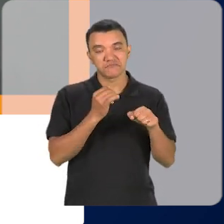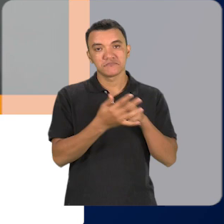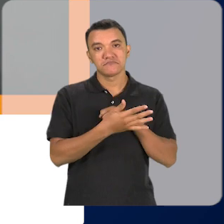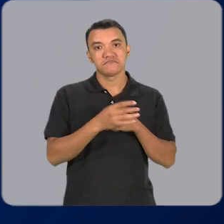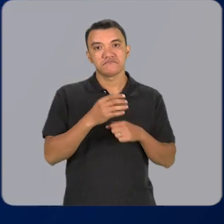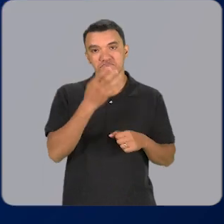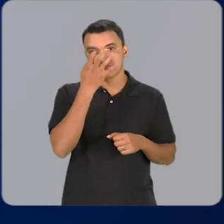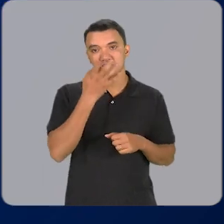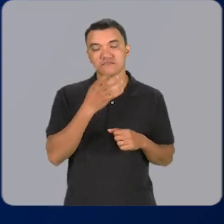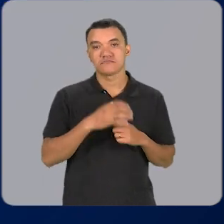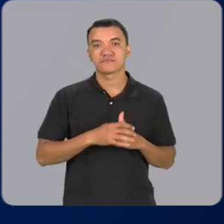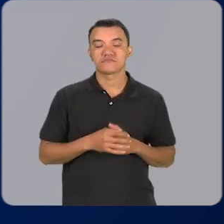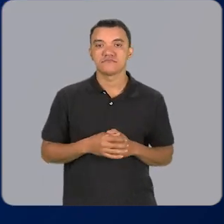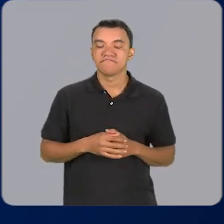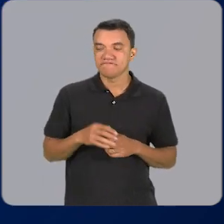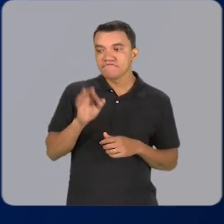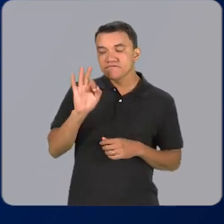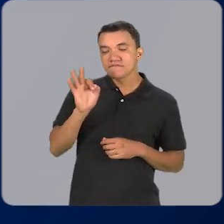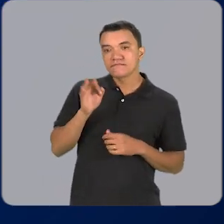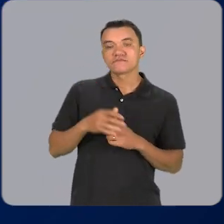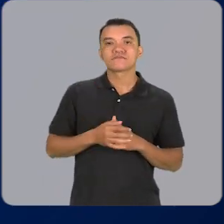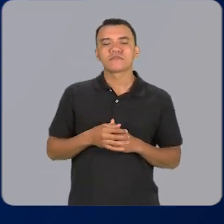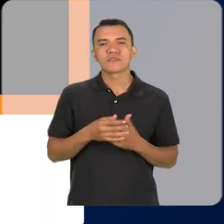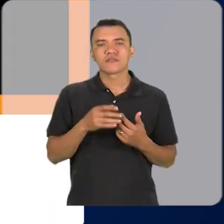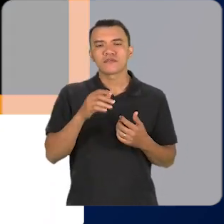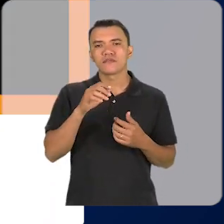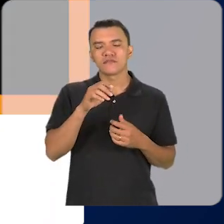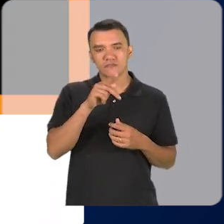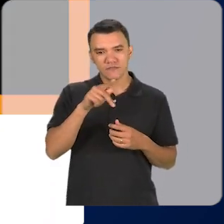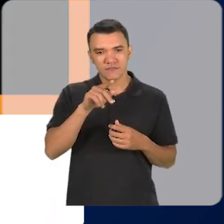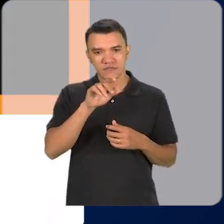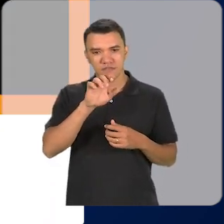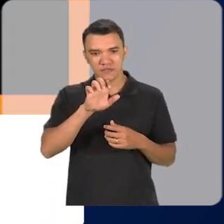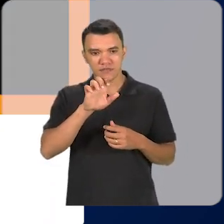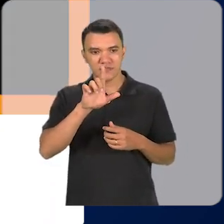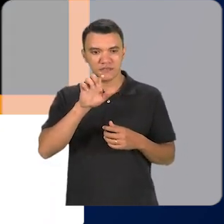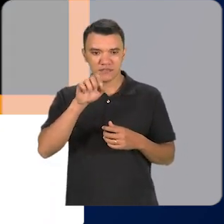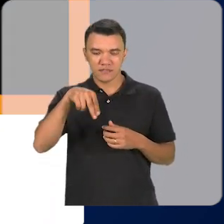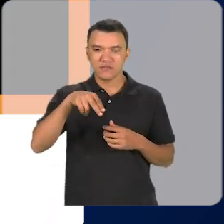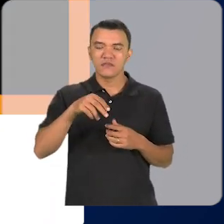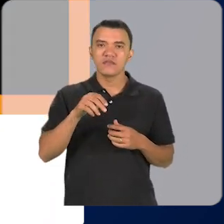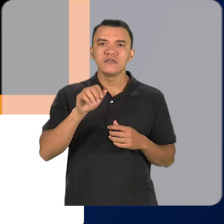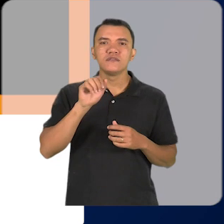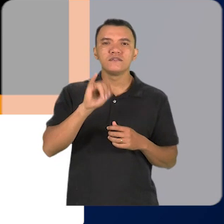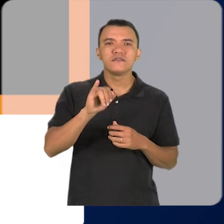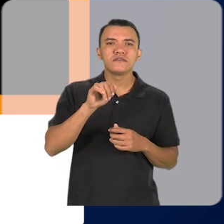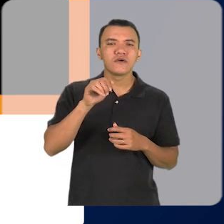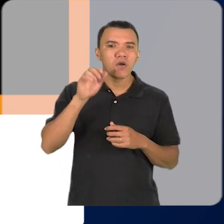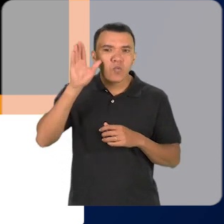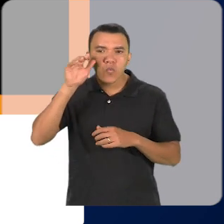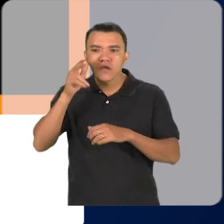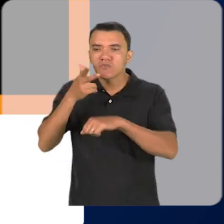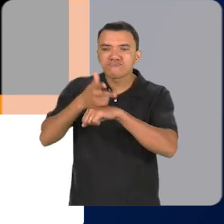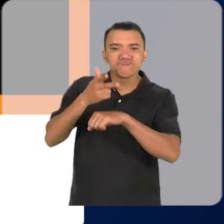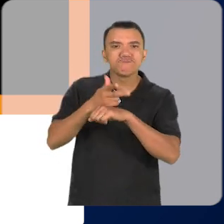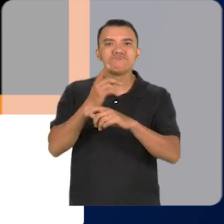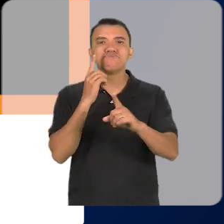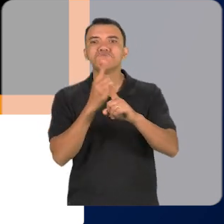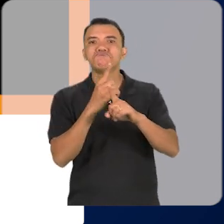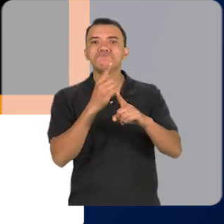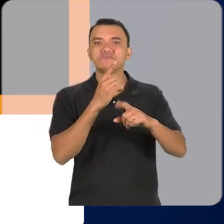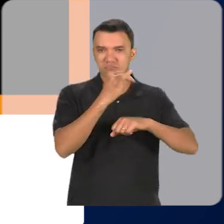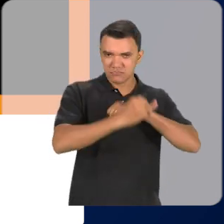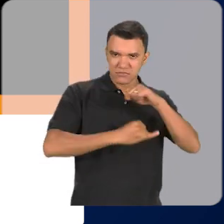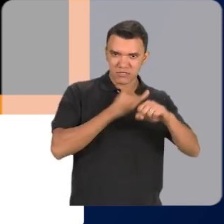certo. Professora Ellen, quem tiver curiosidade a respeito do documentário pode encontrar ele na internet? Está disponibilizado